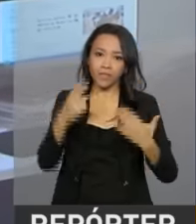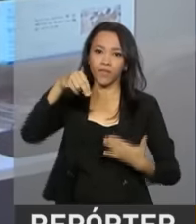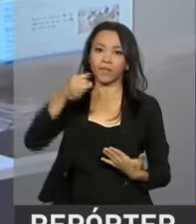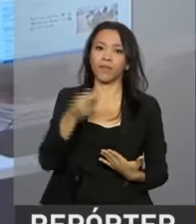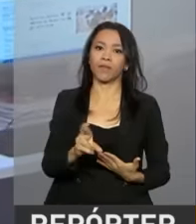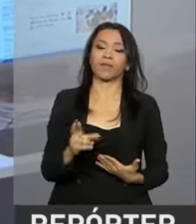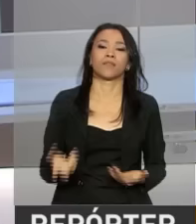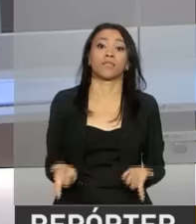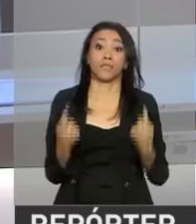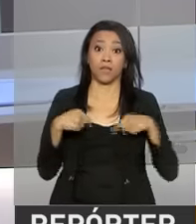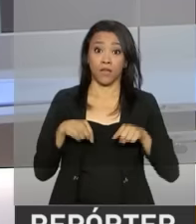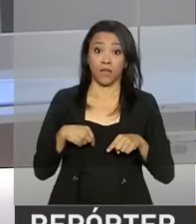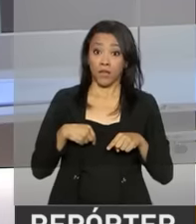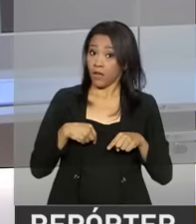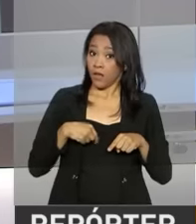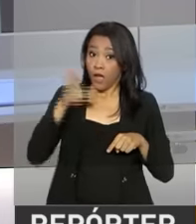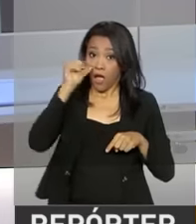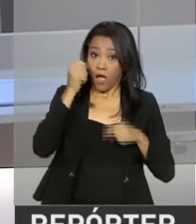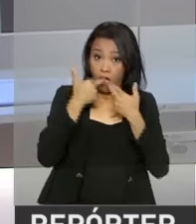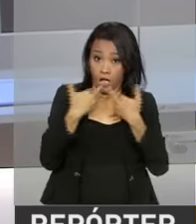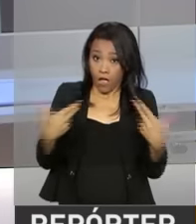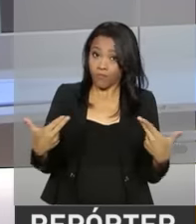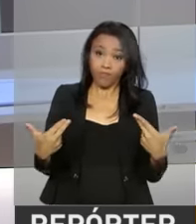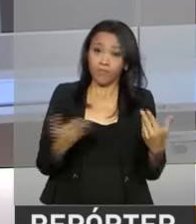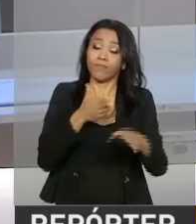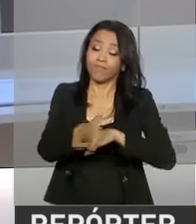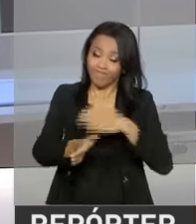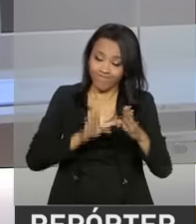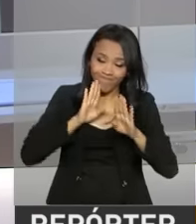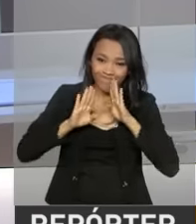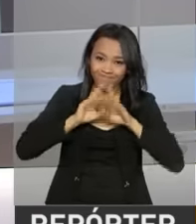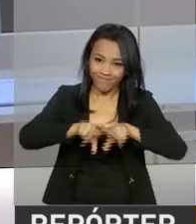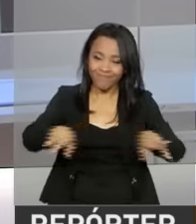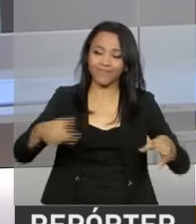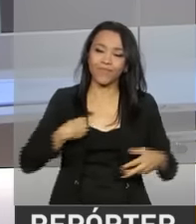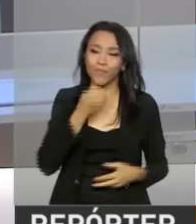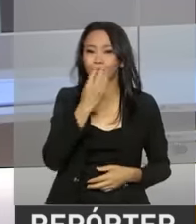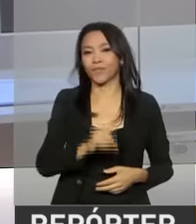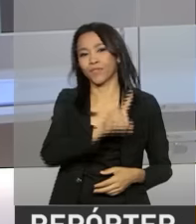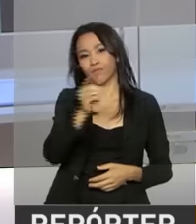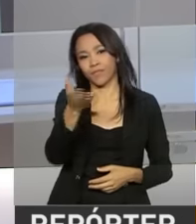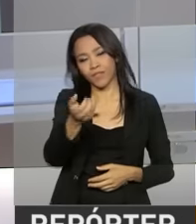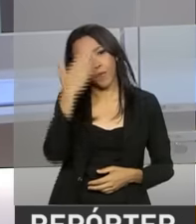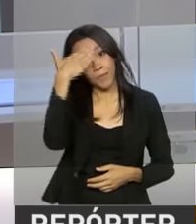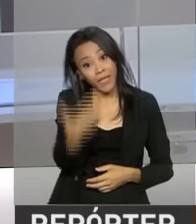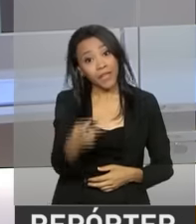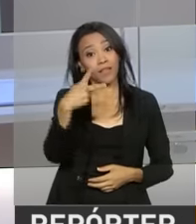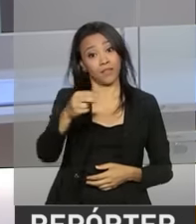NBR. Você pode acompanhar também as novidades em nossas redes sociais. Um bom dia para você,